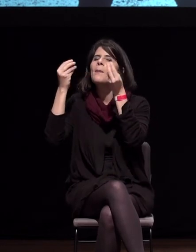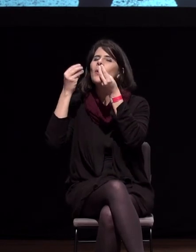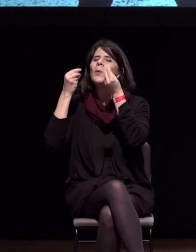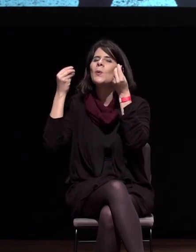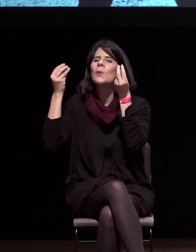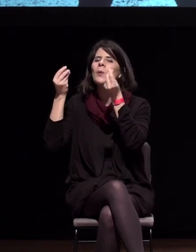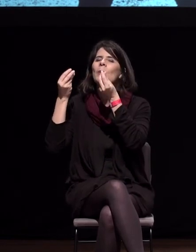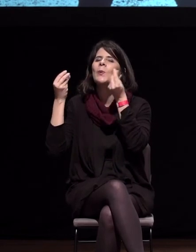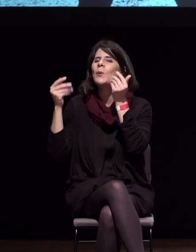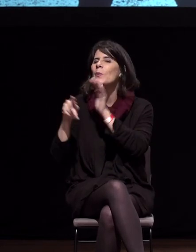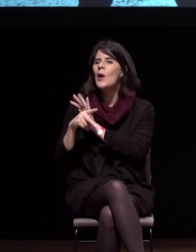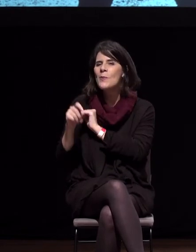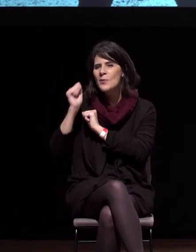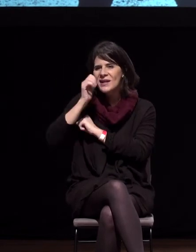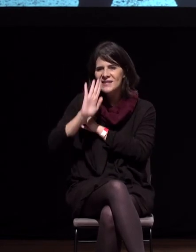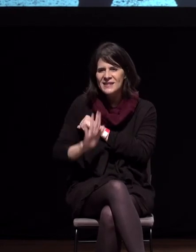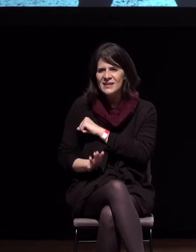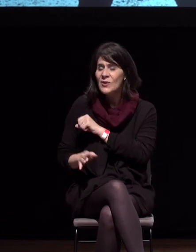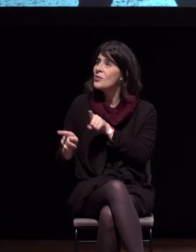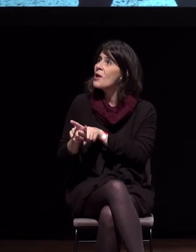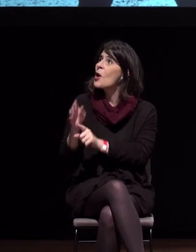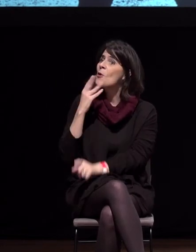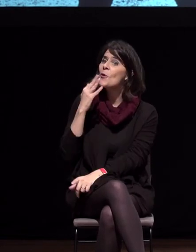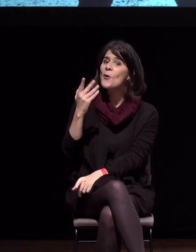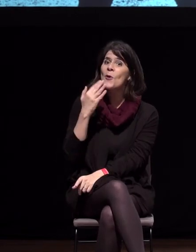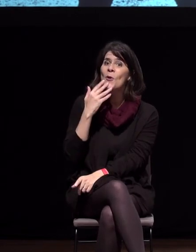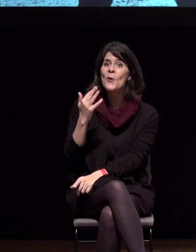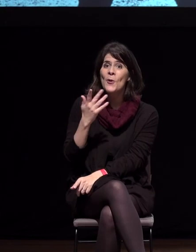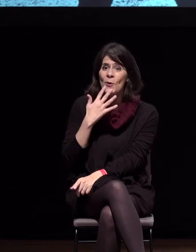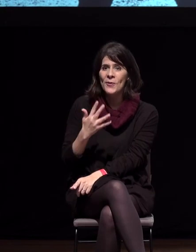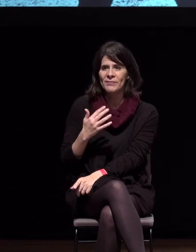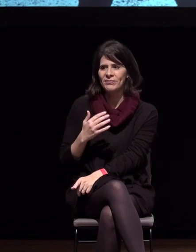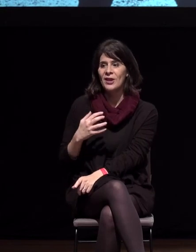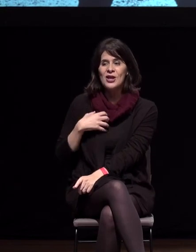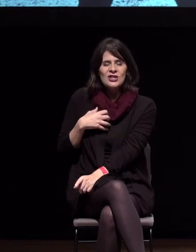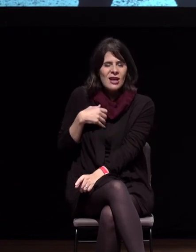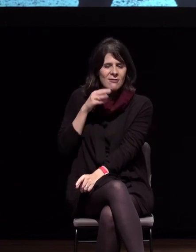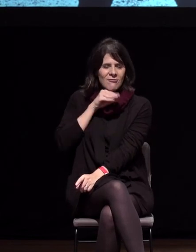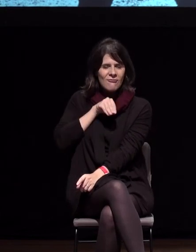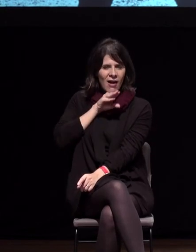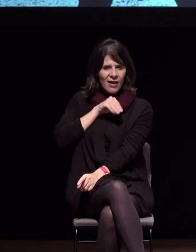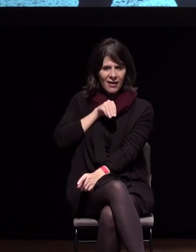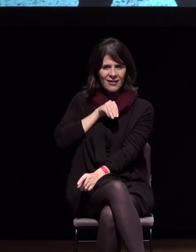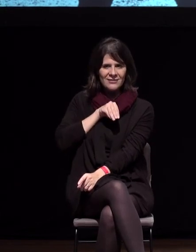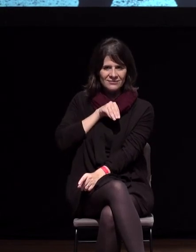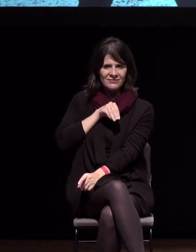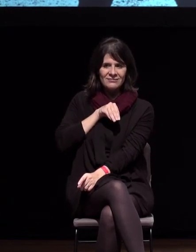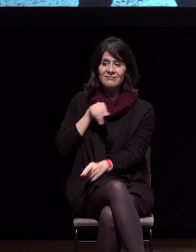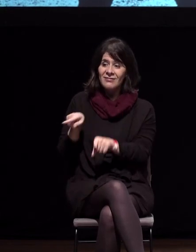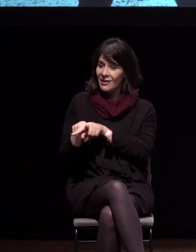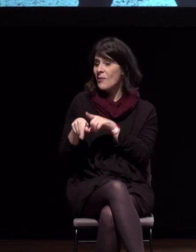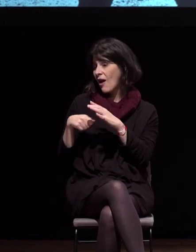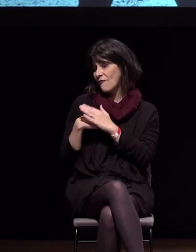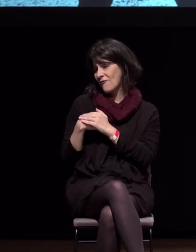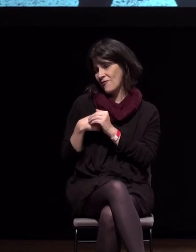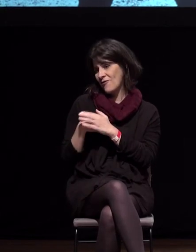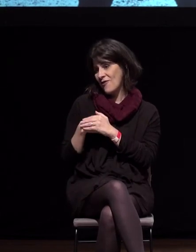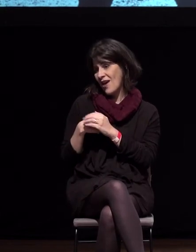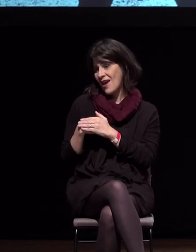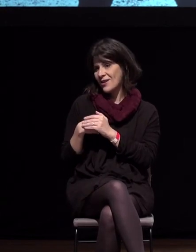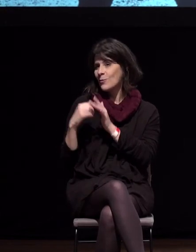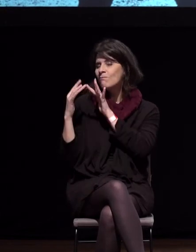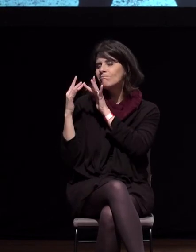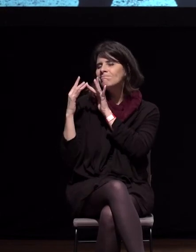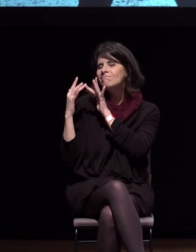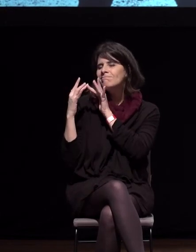Nordeste, tanto sobre as cores, as formas de falar, inclusive os afetos, as